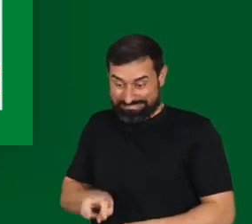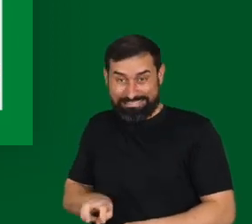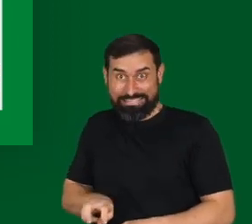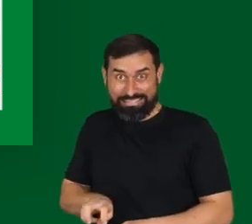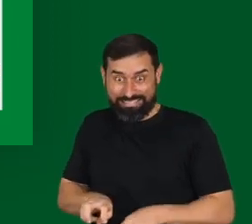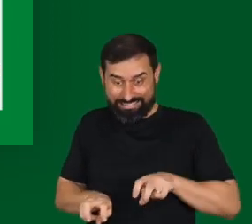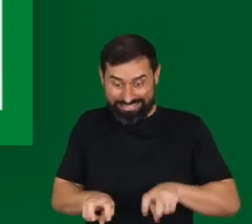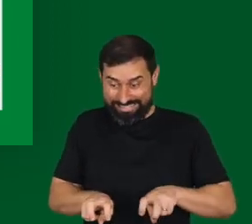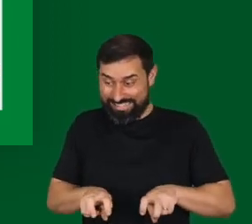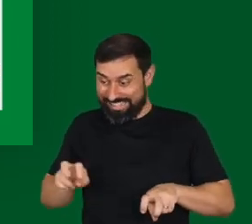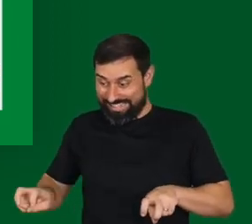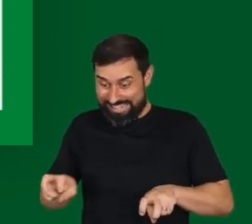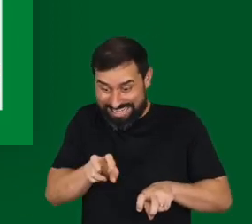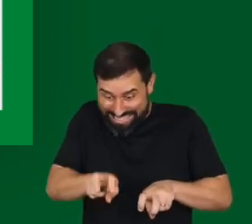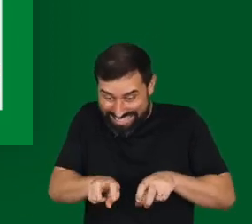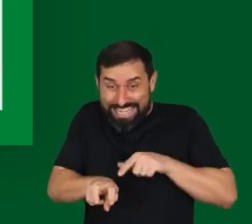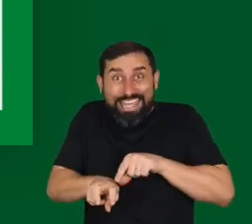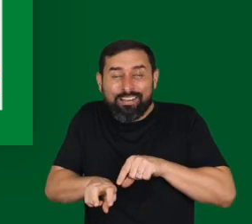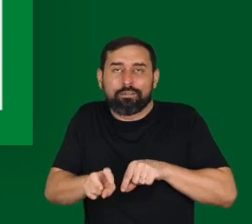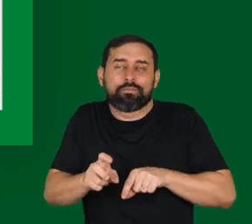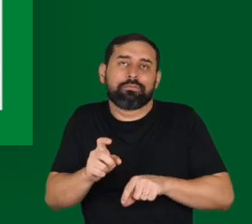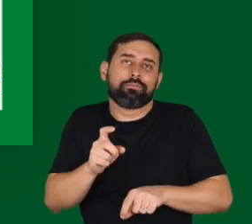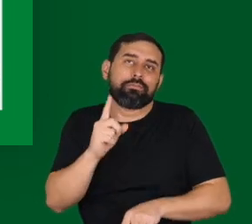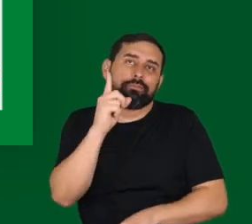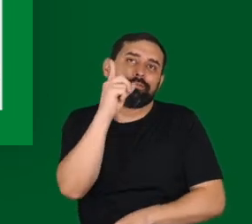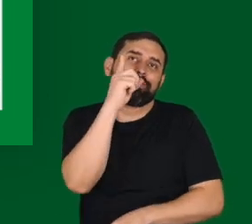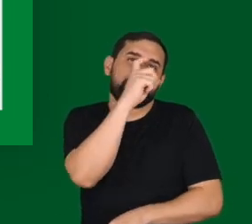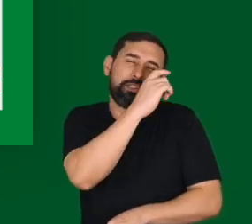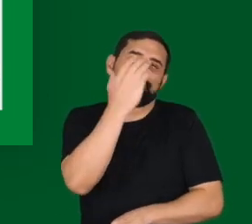pensar, né, aí na segurança, e